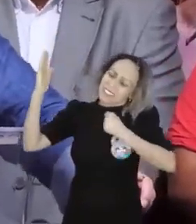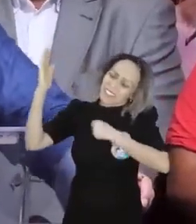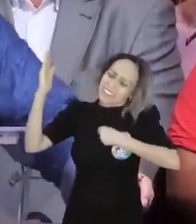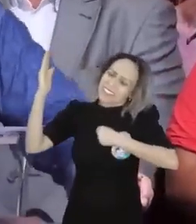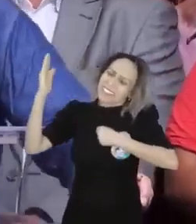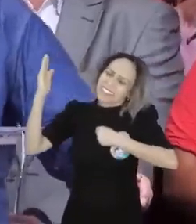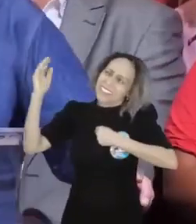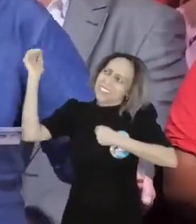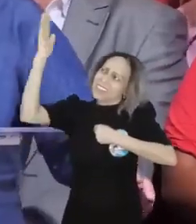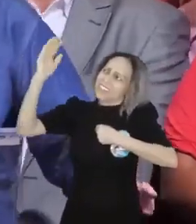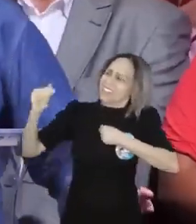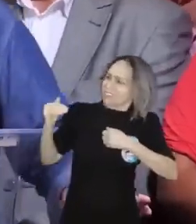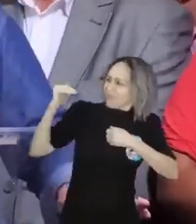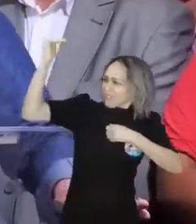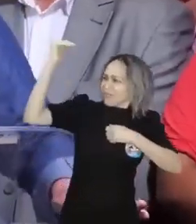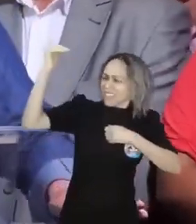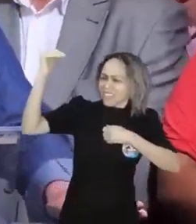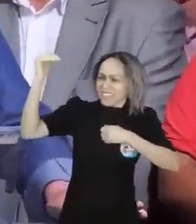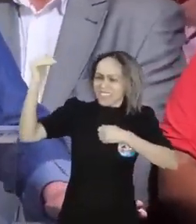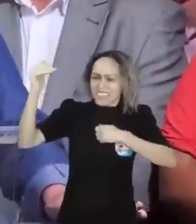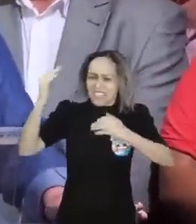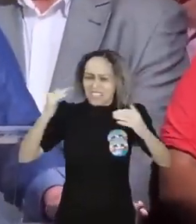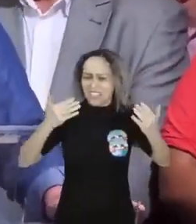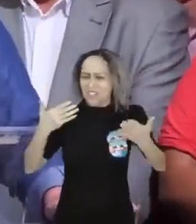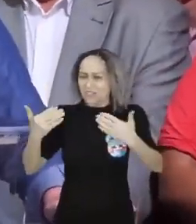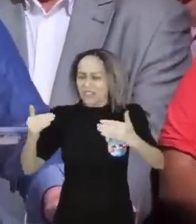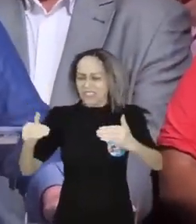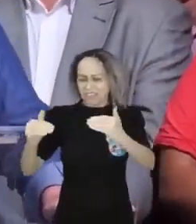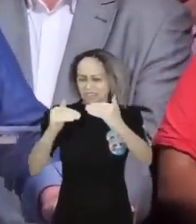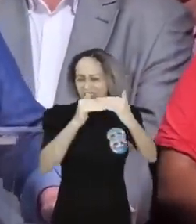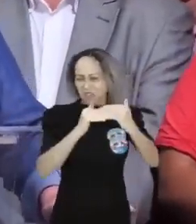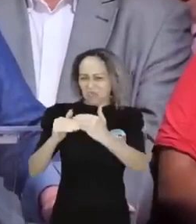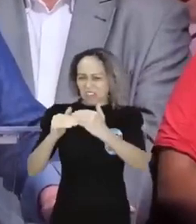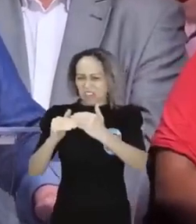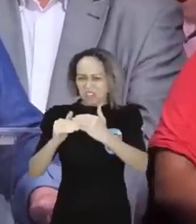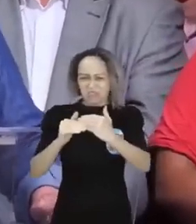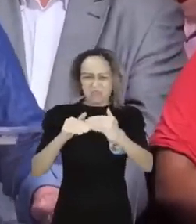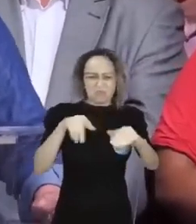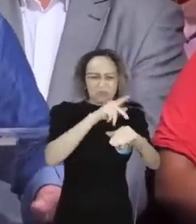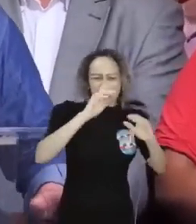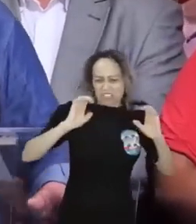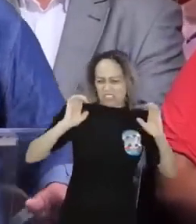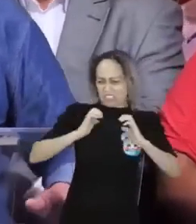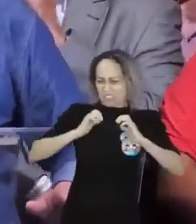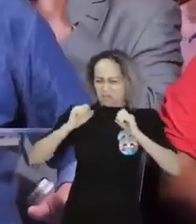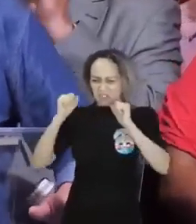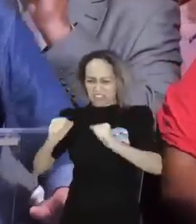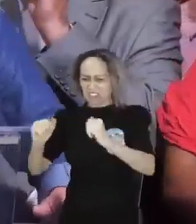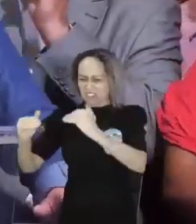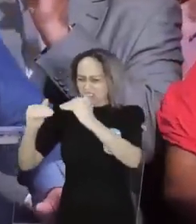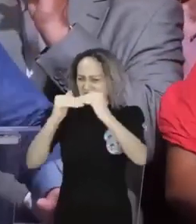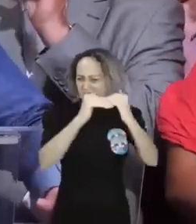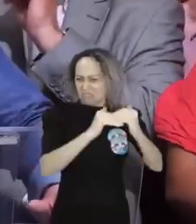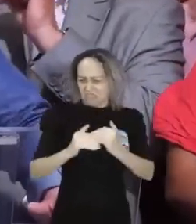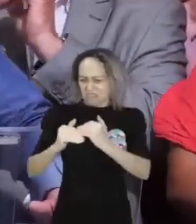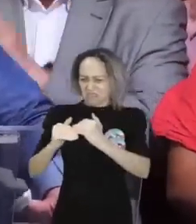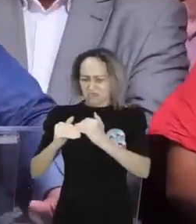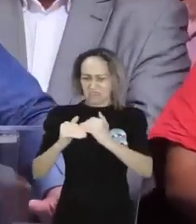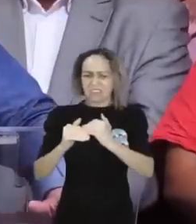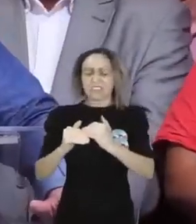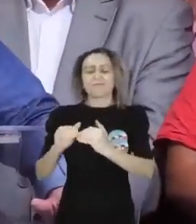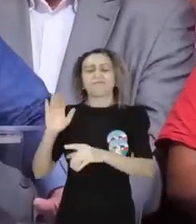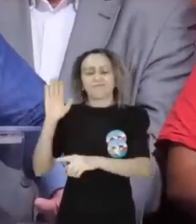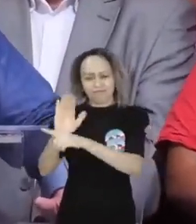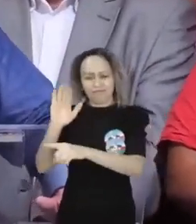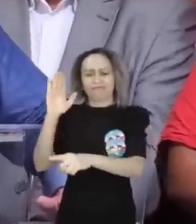que falava de igual para igual com os países mais ricos e poderosos, e que, ao mesmo tempo, contribuía para o